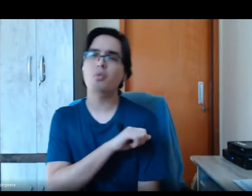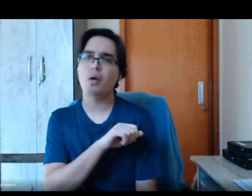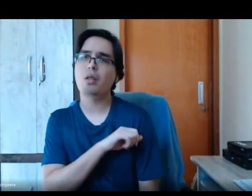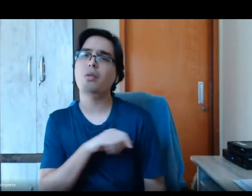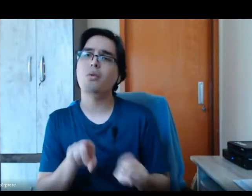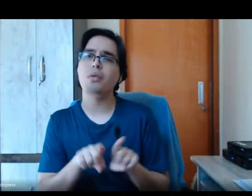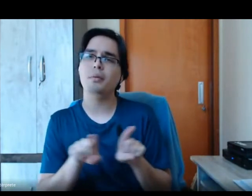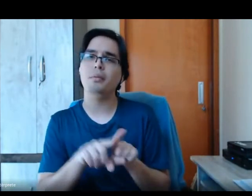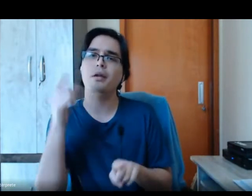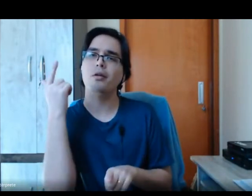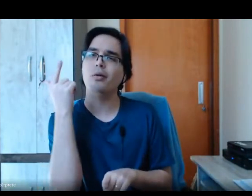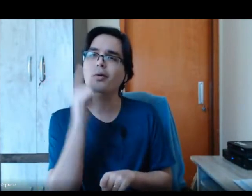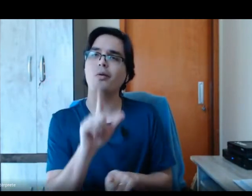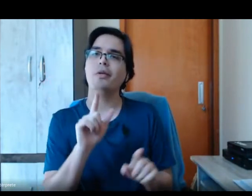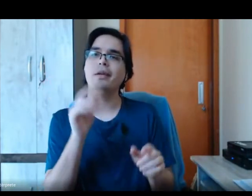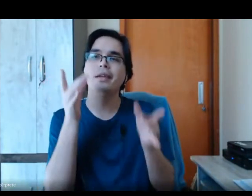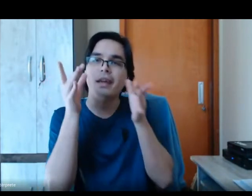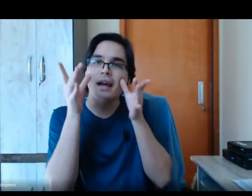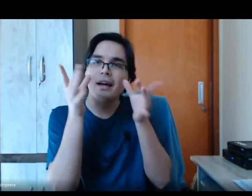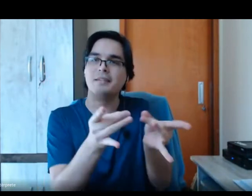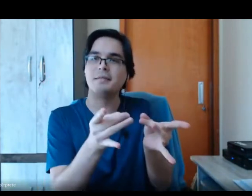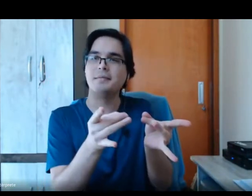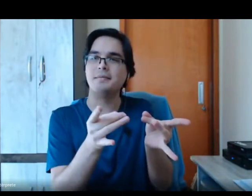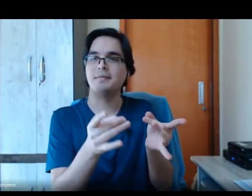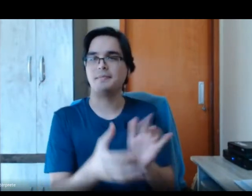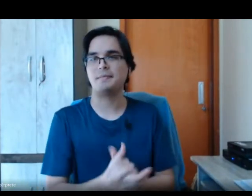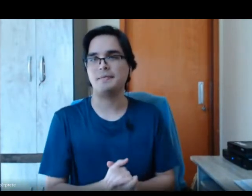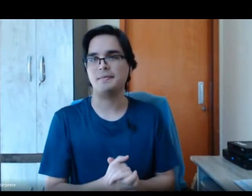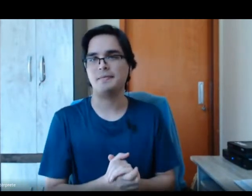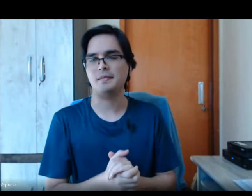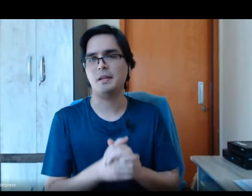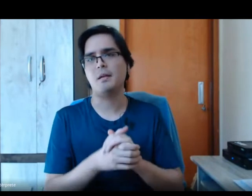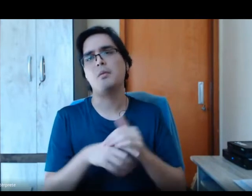é manter o mecanismo atencional